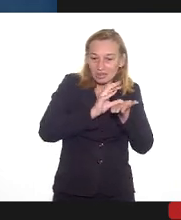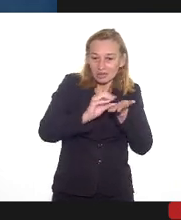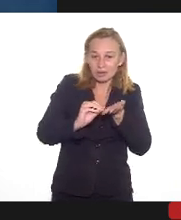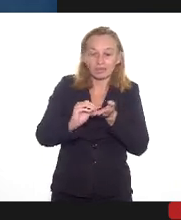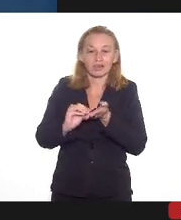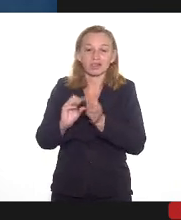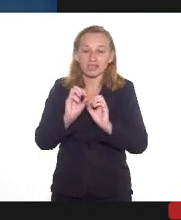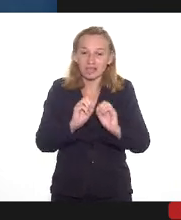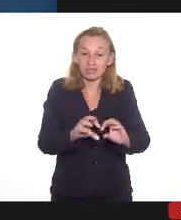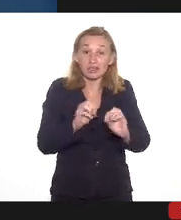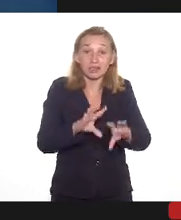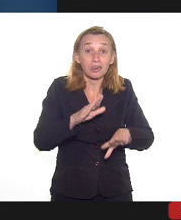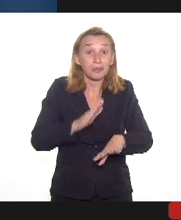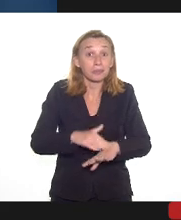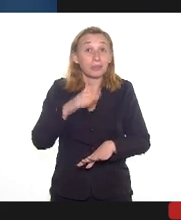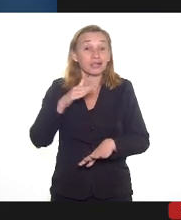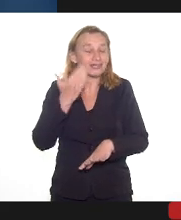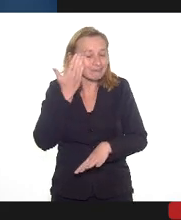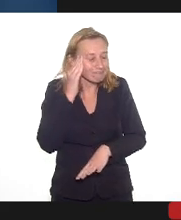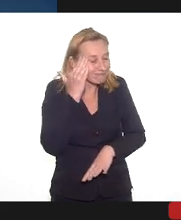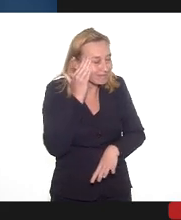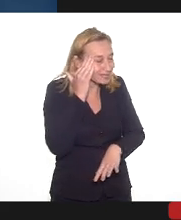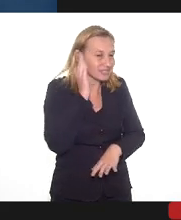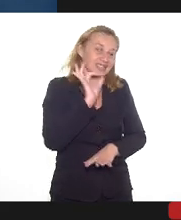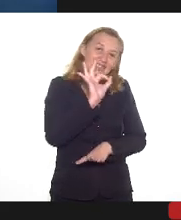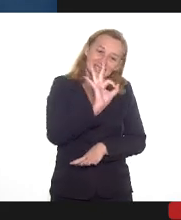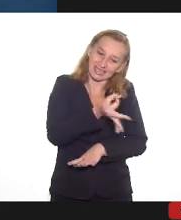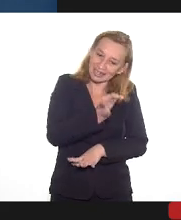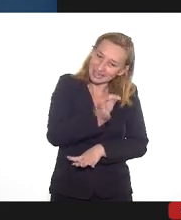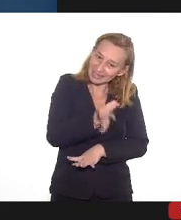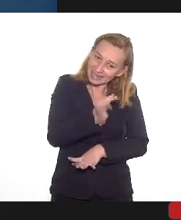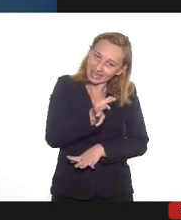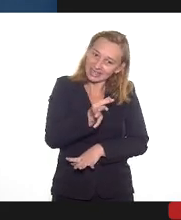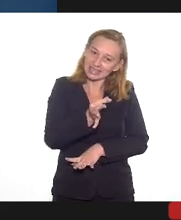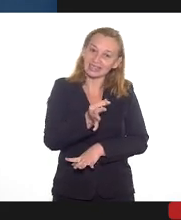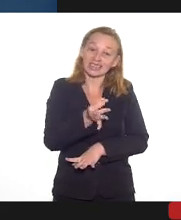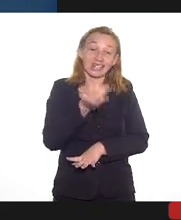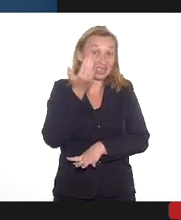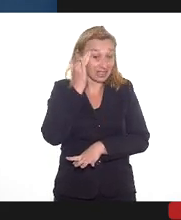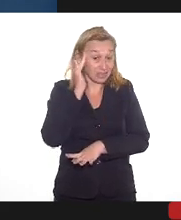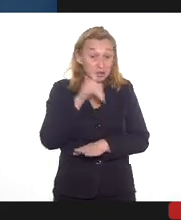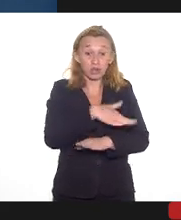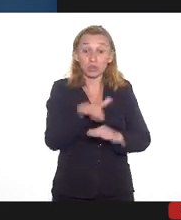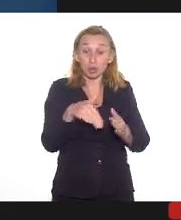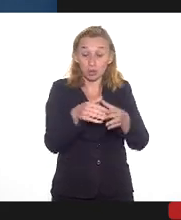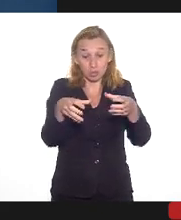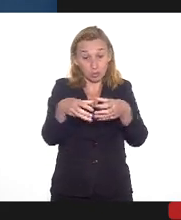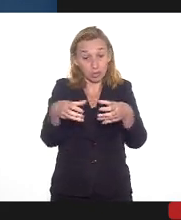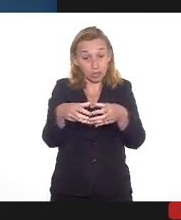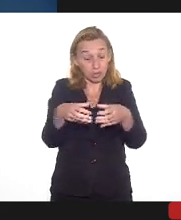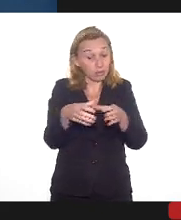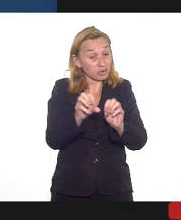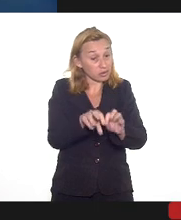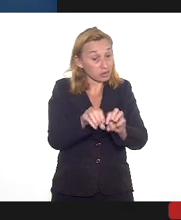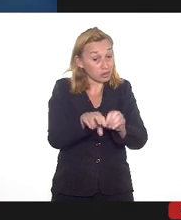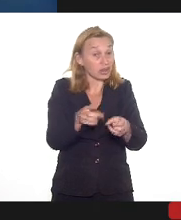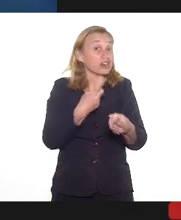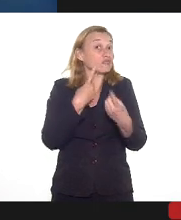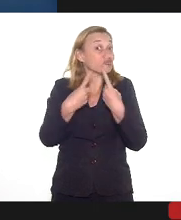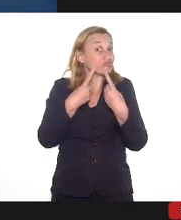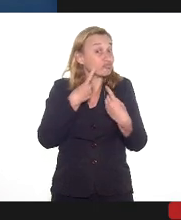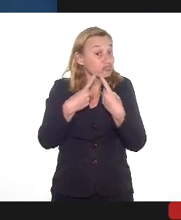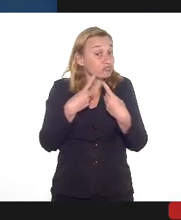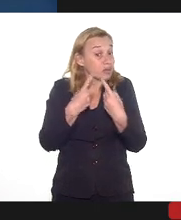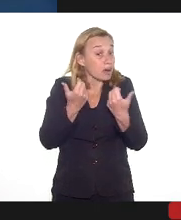educação, mas compreendendo, e tenho certeza que é a compreensão da Comissão de Educação, que esse diálogo